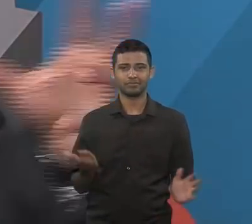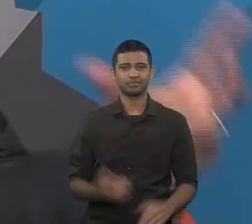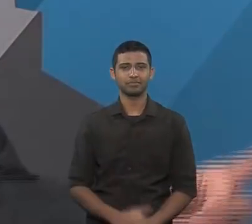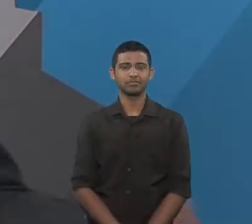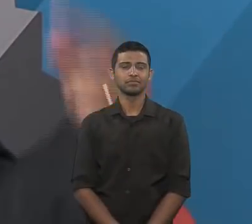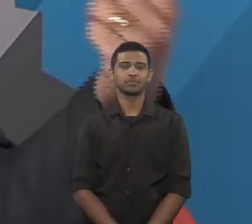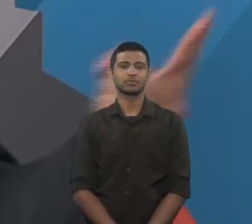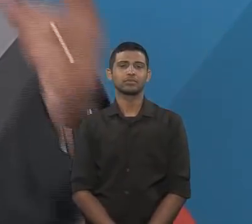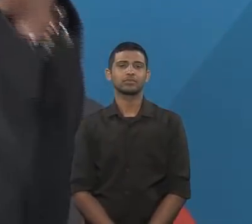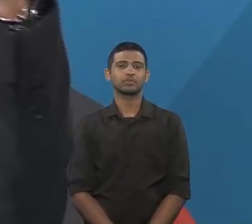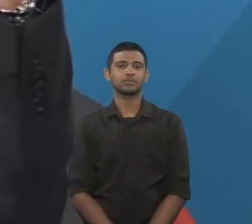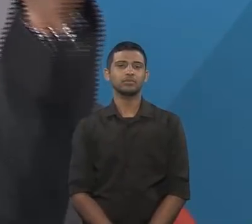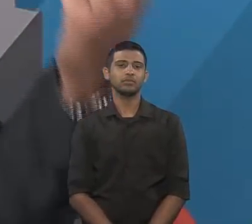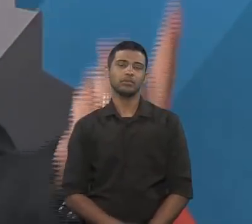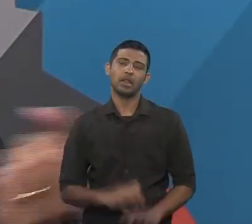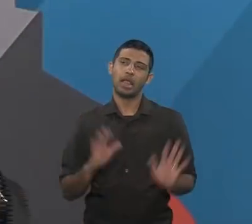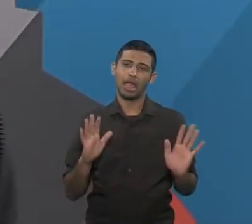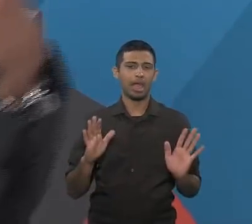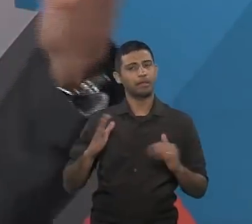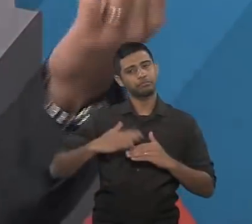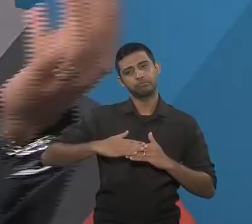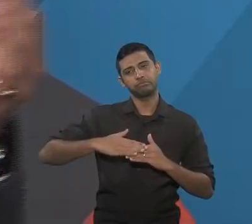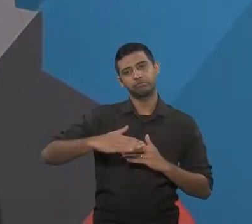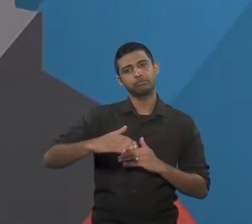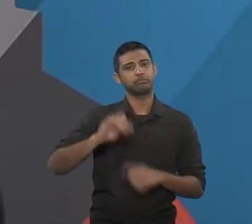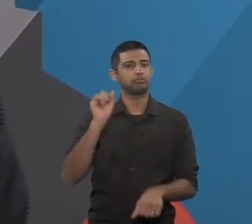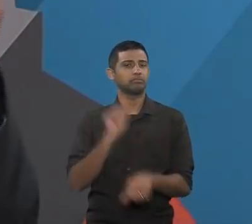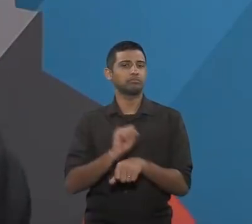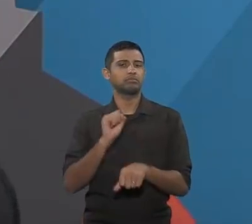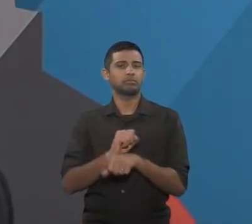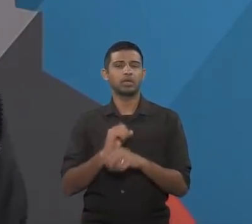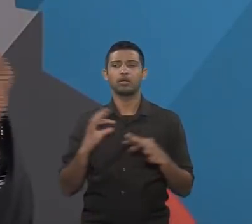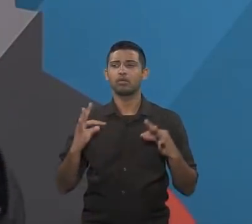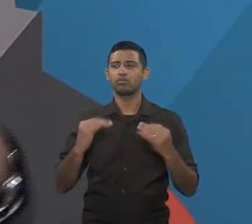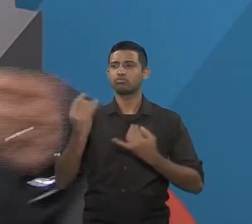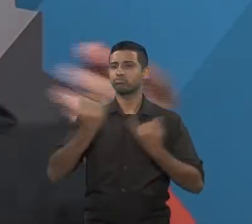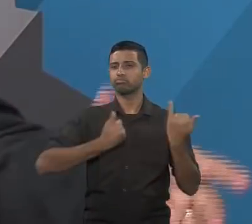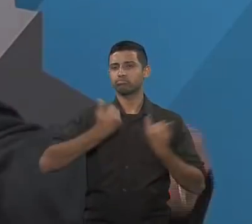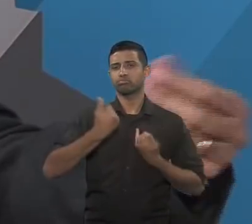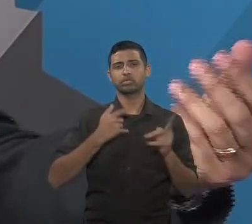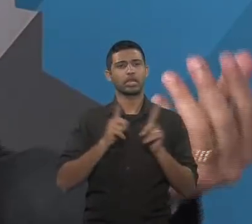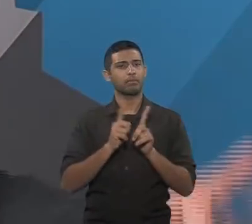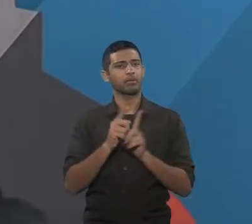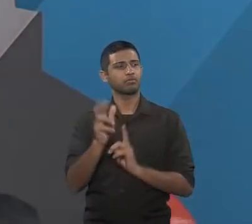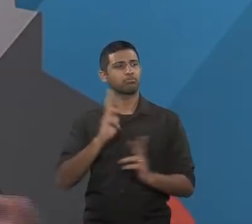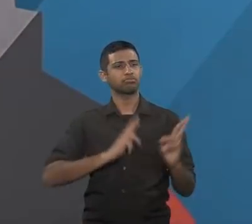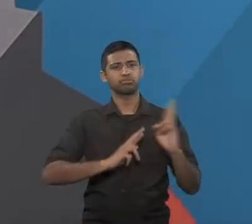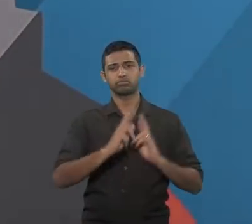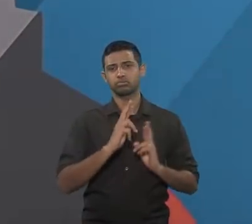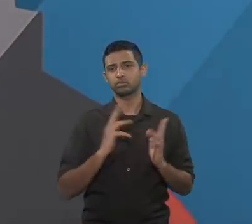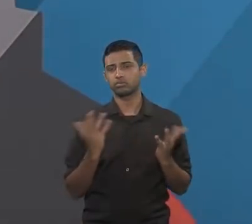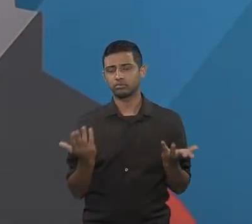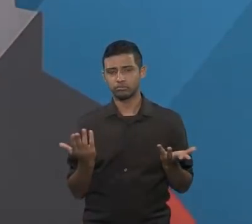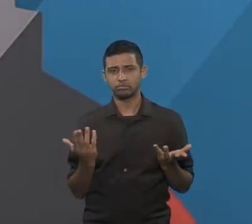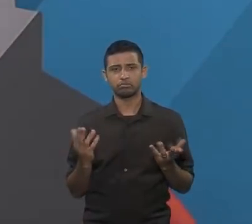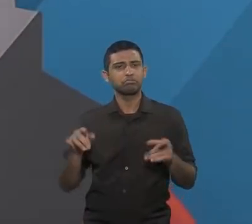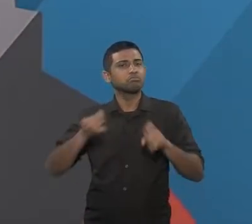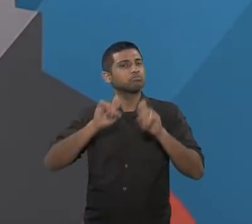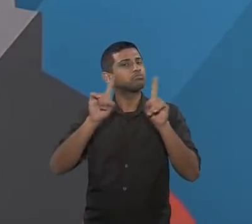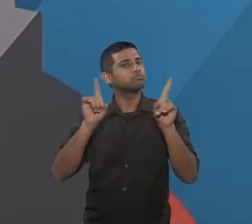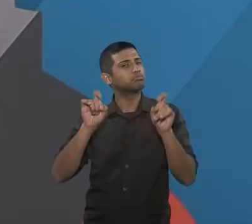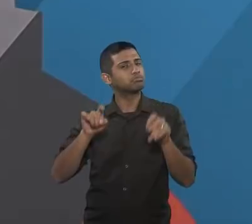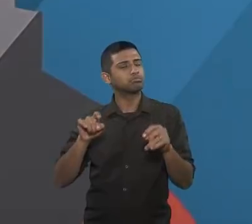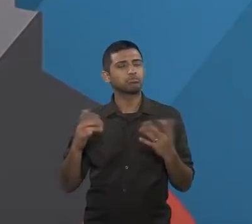temos, já que não vai, estou aqui conjecturando, aguardando todas as informações e todas as respostas,